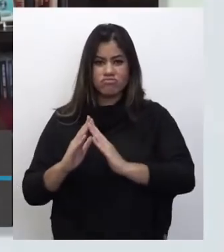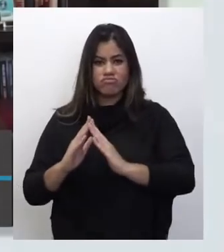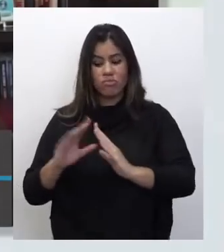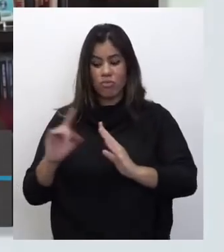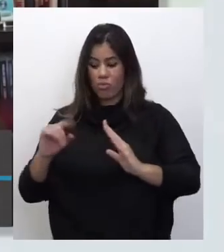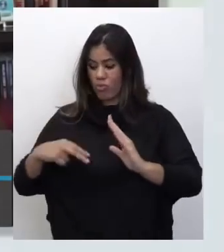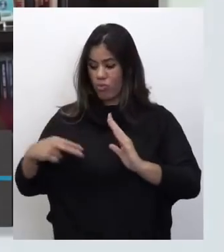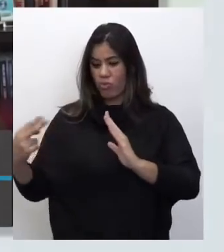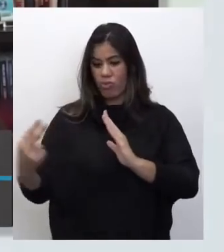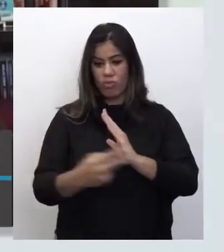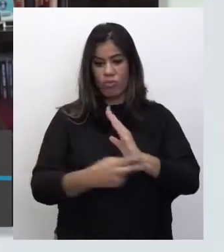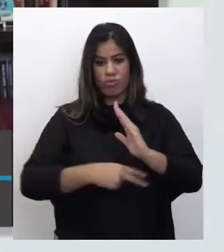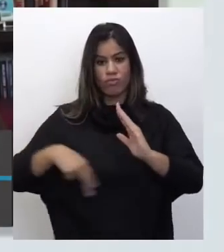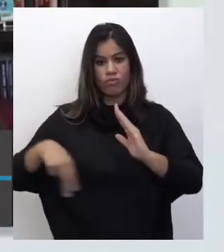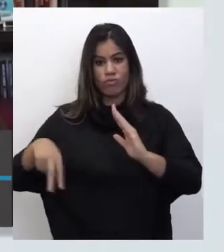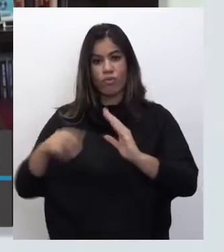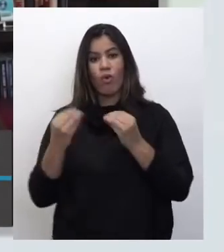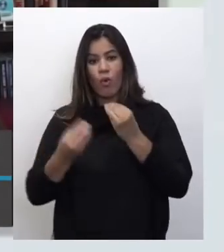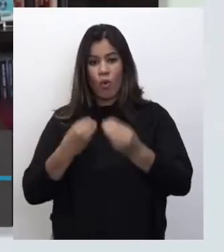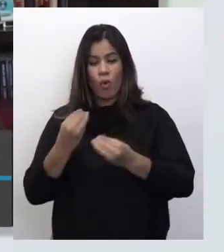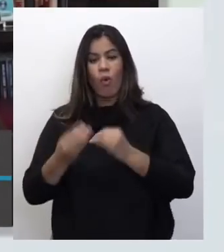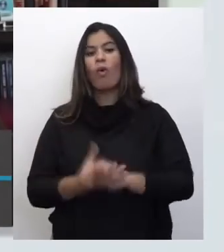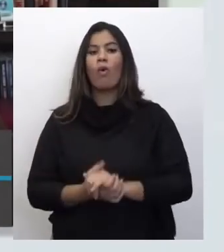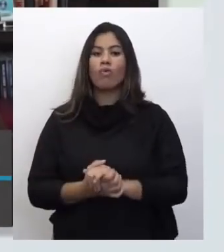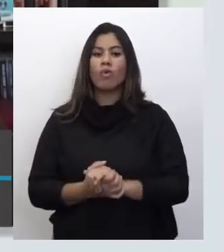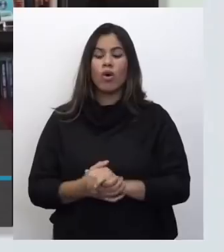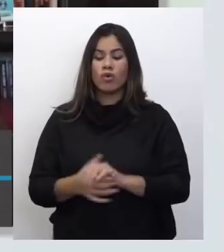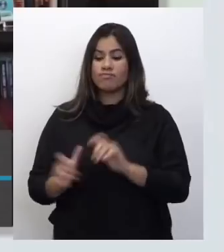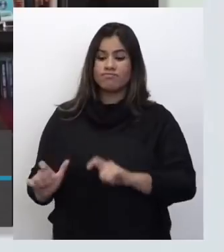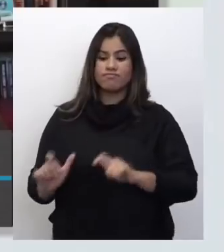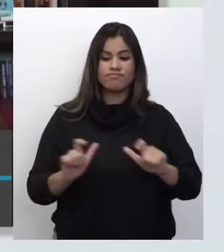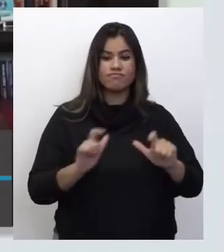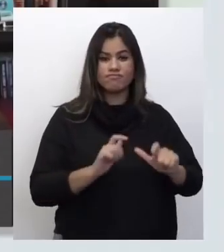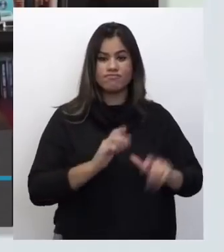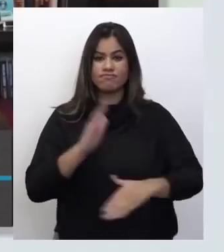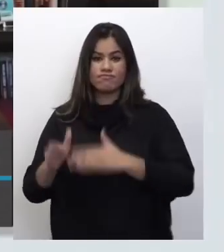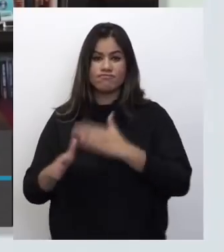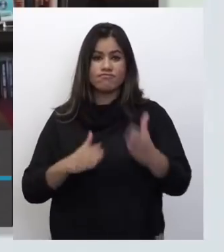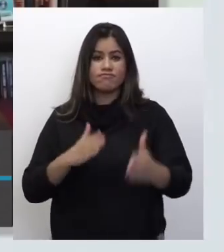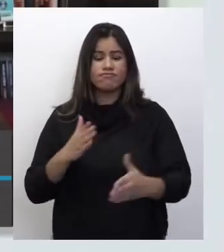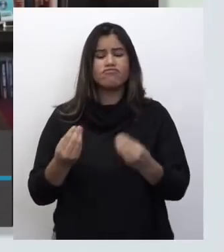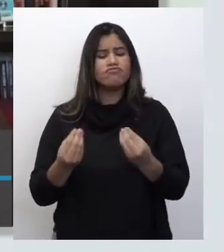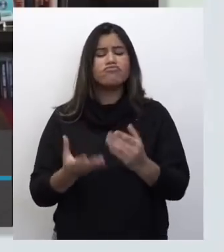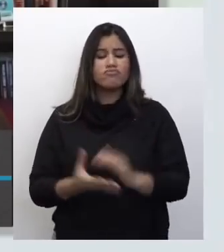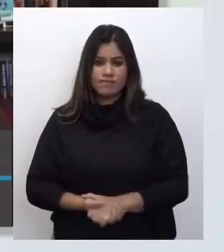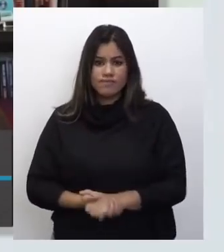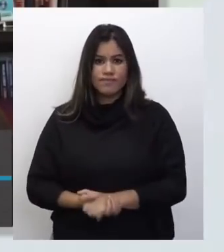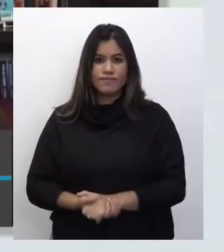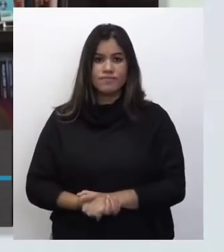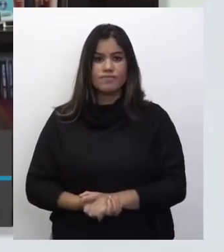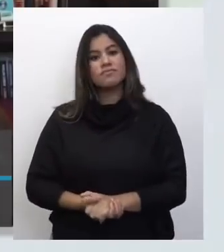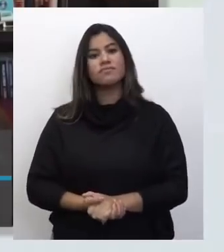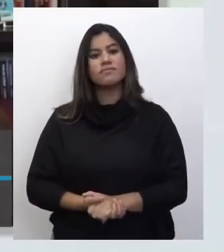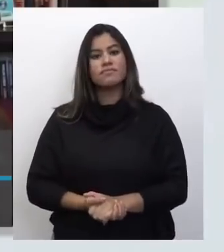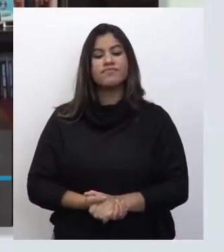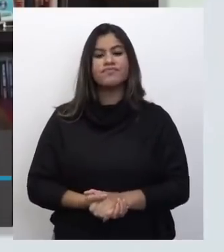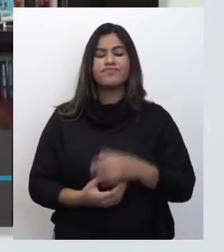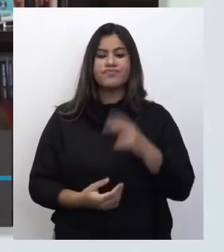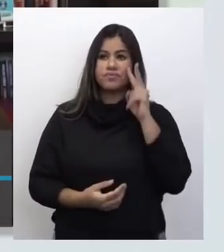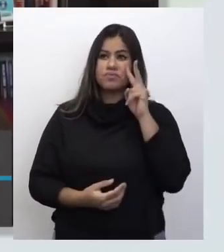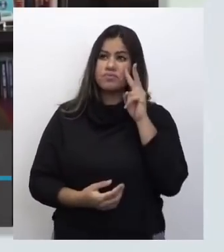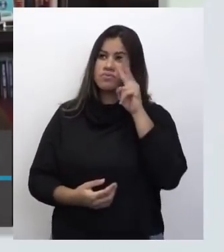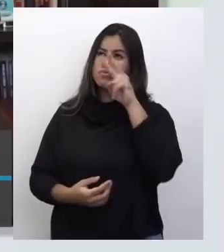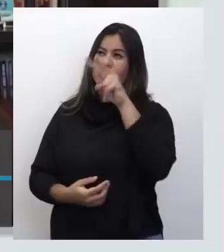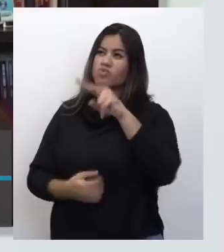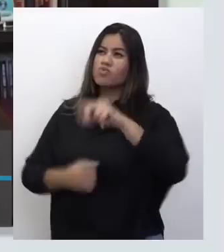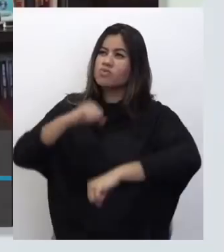gente mora, os lugares por onde nós costumamos passar ou frequentar. Quando nós olhamos para fora pela nossa